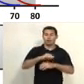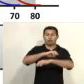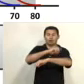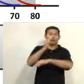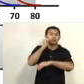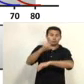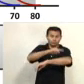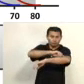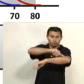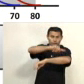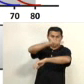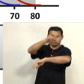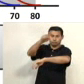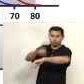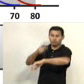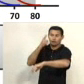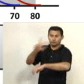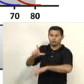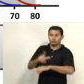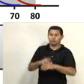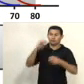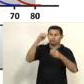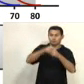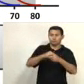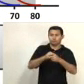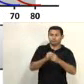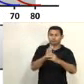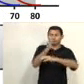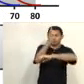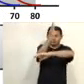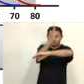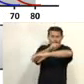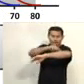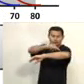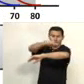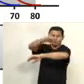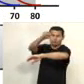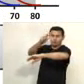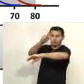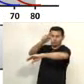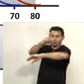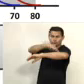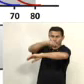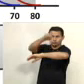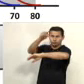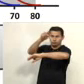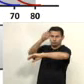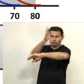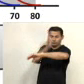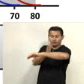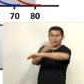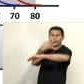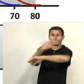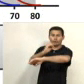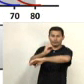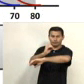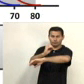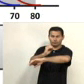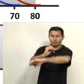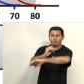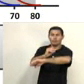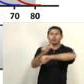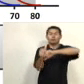azul, ela está posicionada dentro da sua média 40.